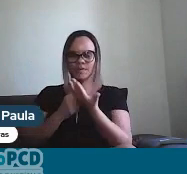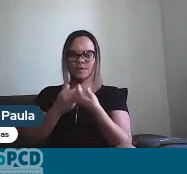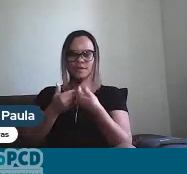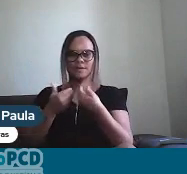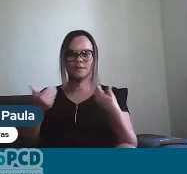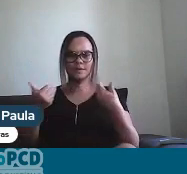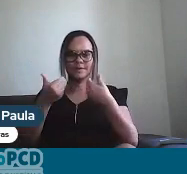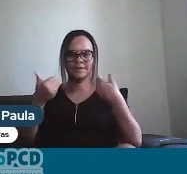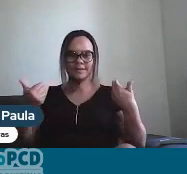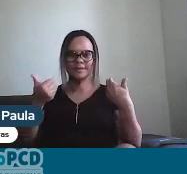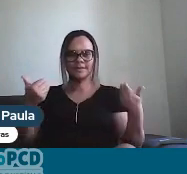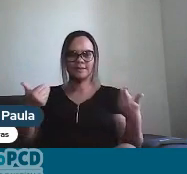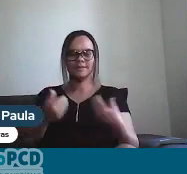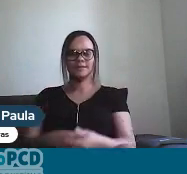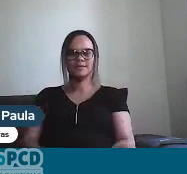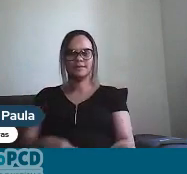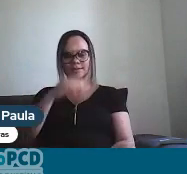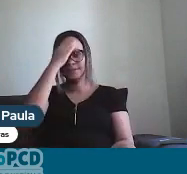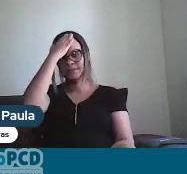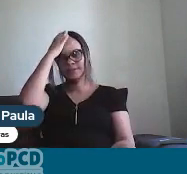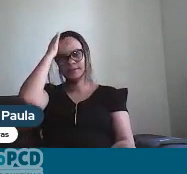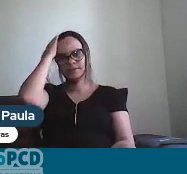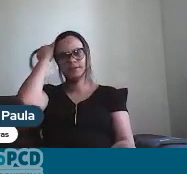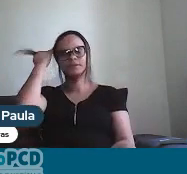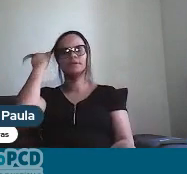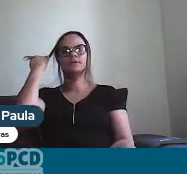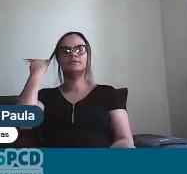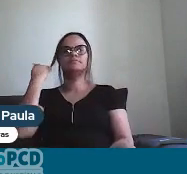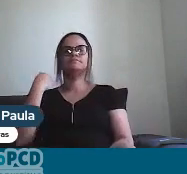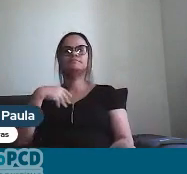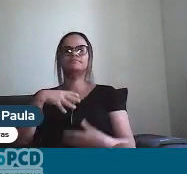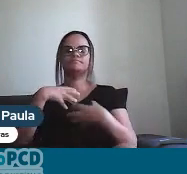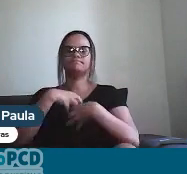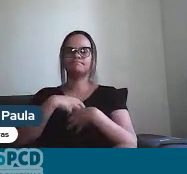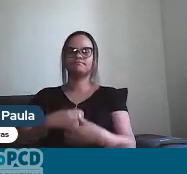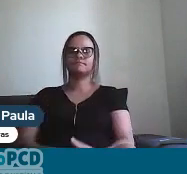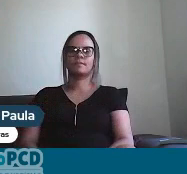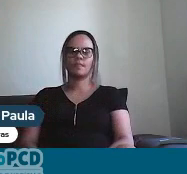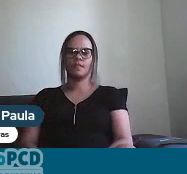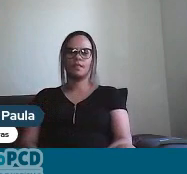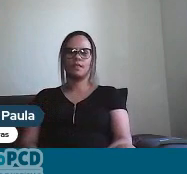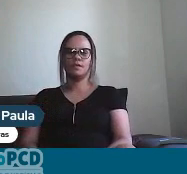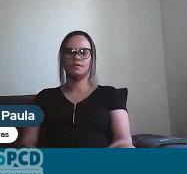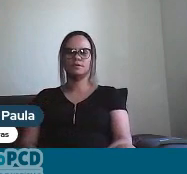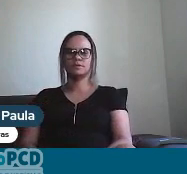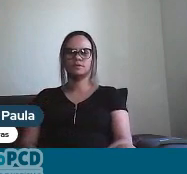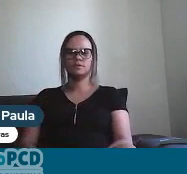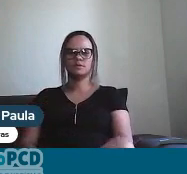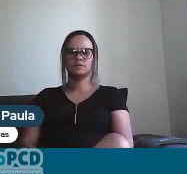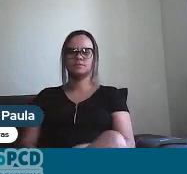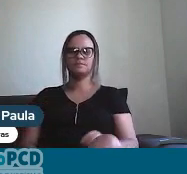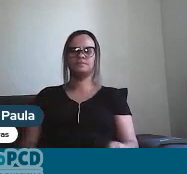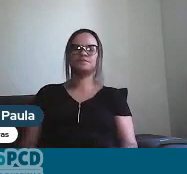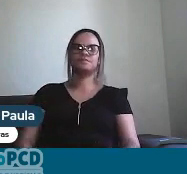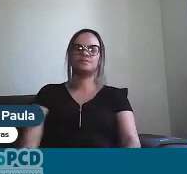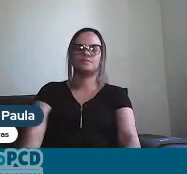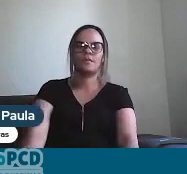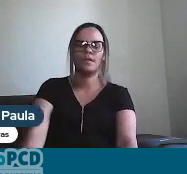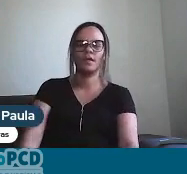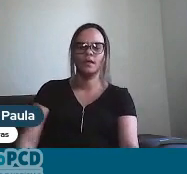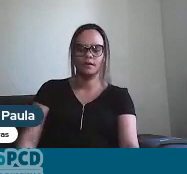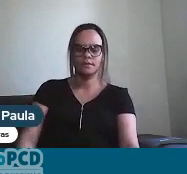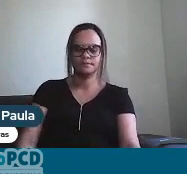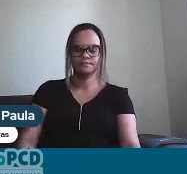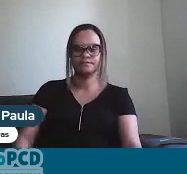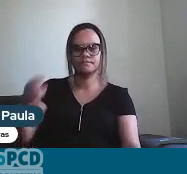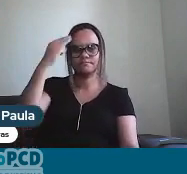os intelectuais e mentais. Então, a gente ficou com essas situações que eu descrevi, nos intelectuais, e as mentais